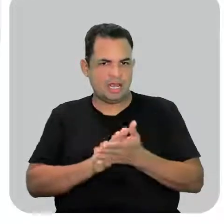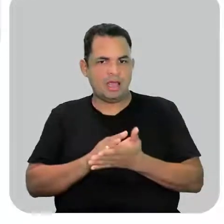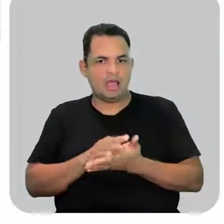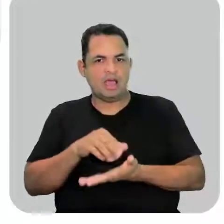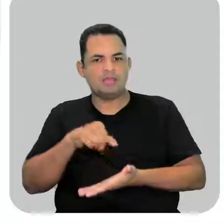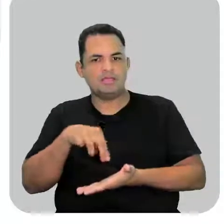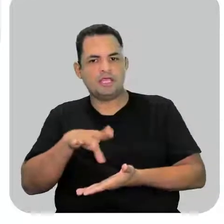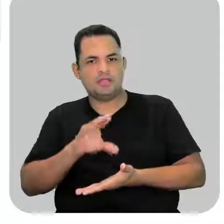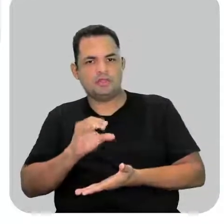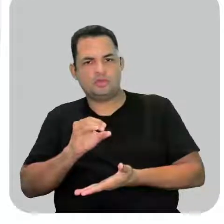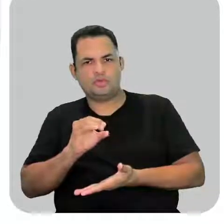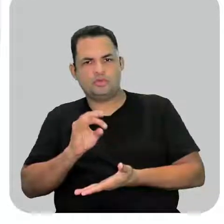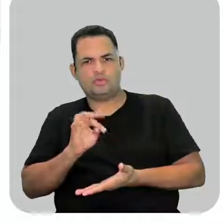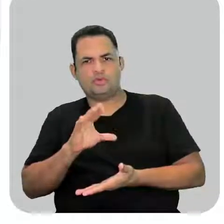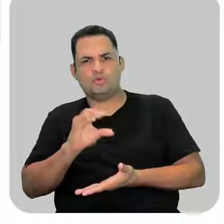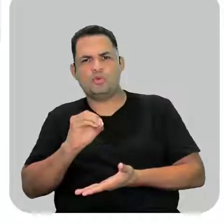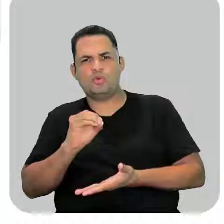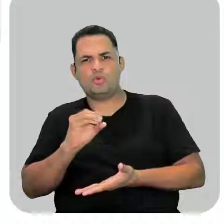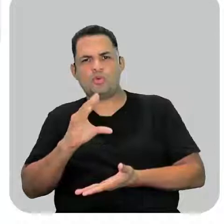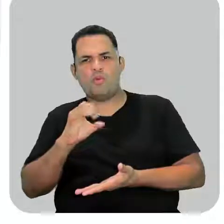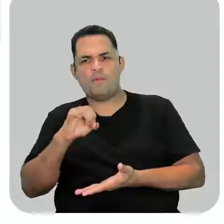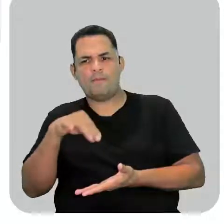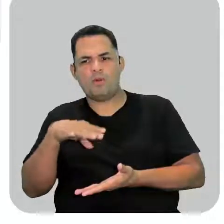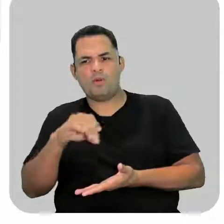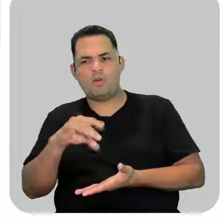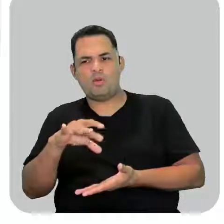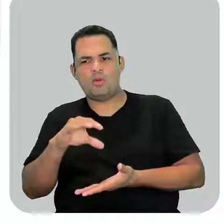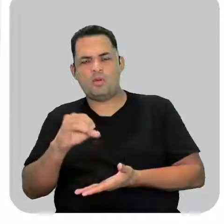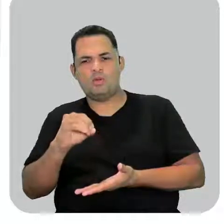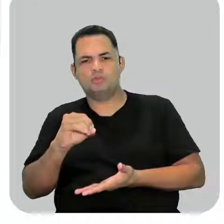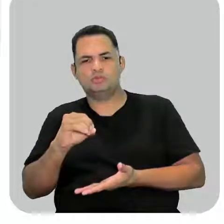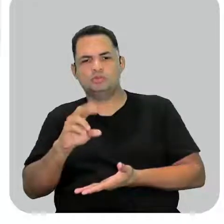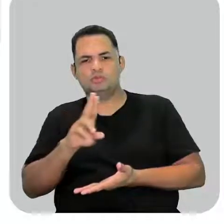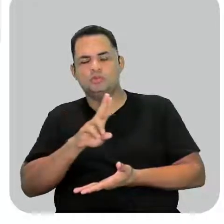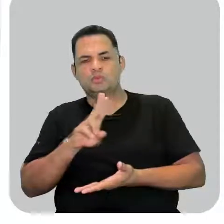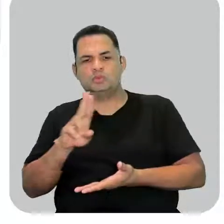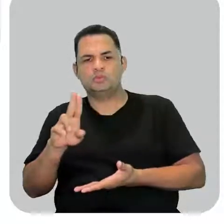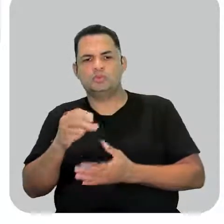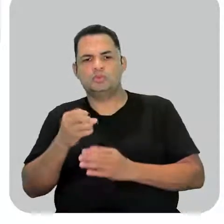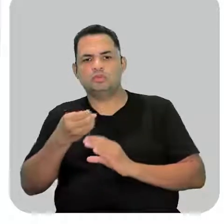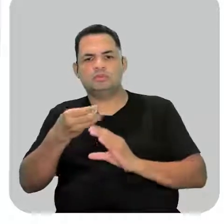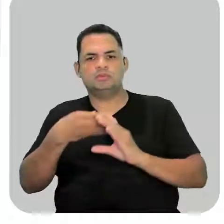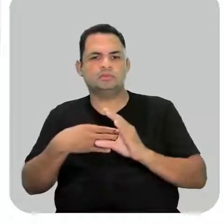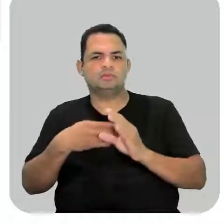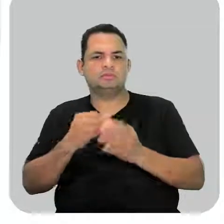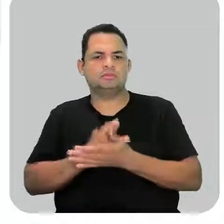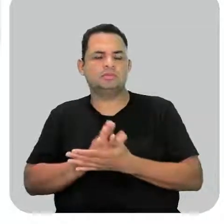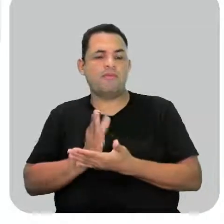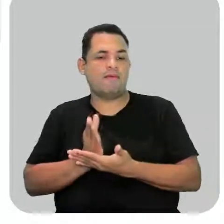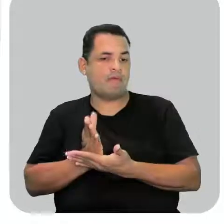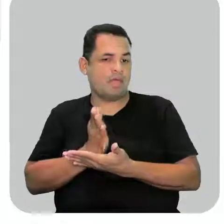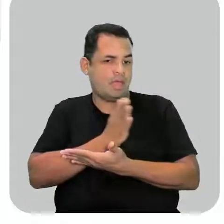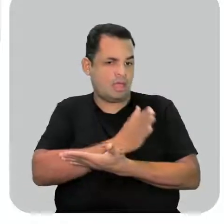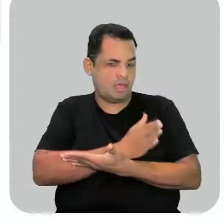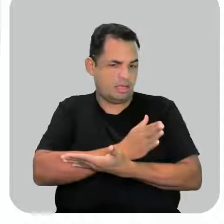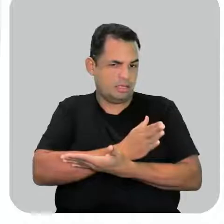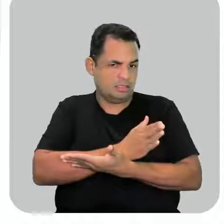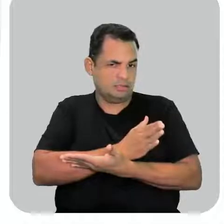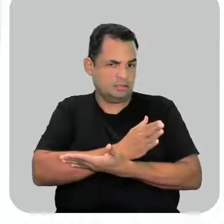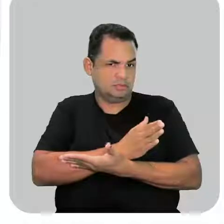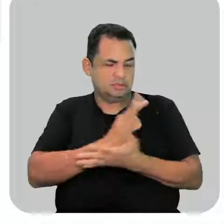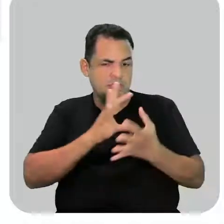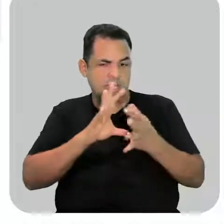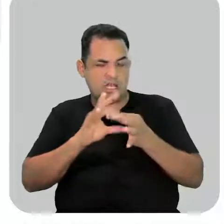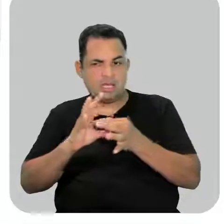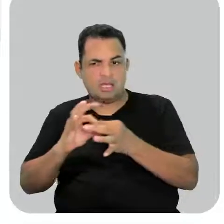nitros compostos, o nome da função vai vir antes do nome da nossa cadeia.